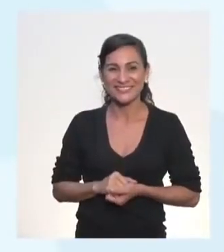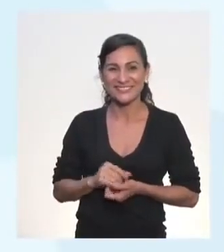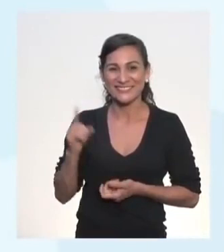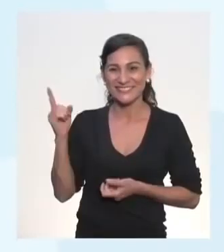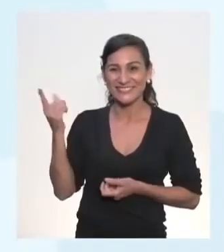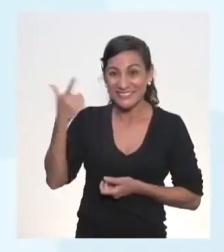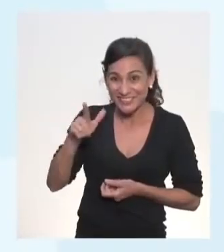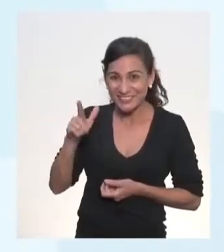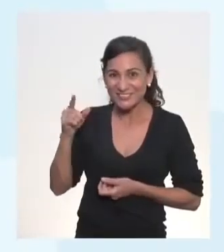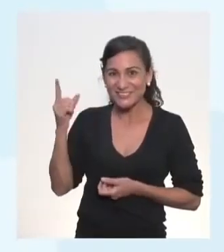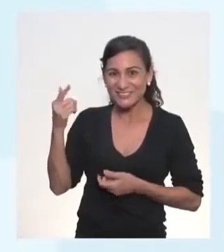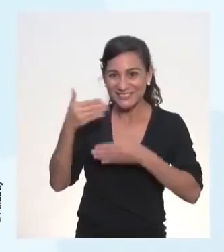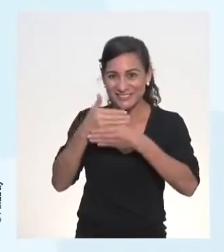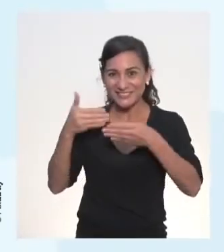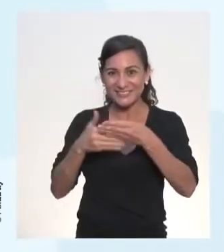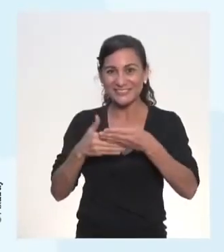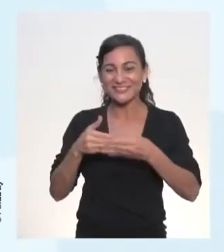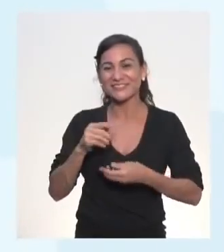de novo, esta